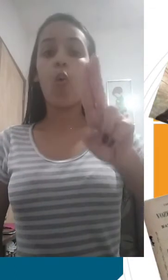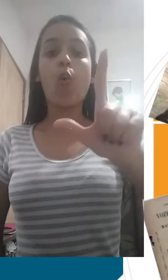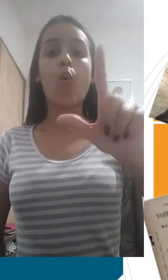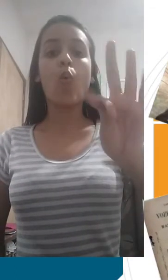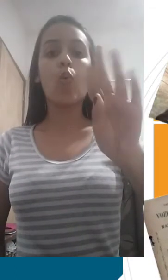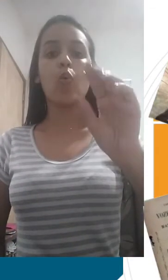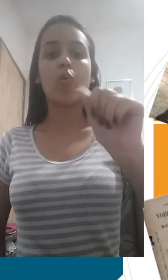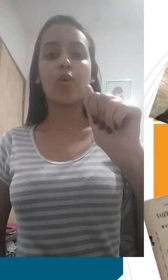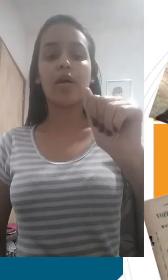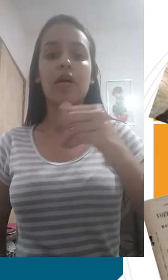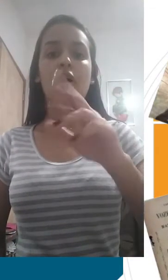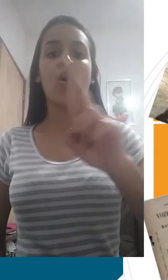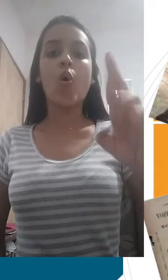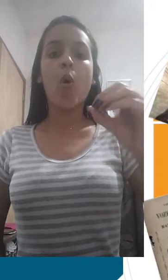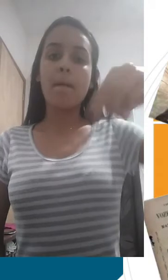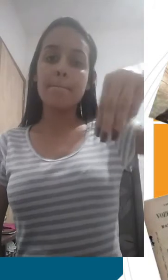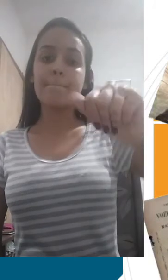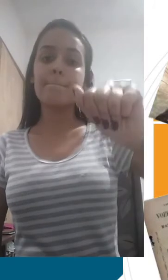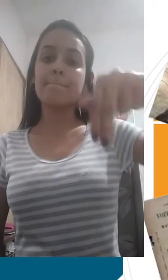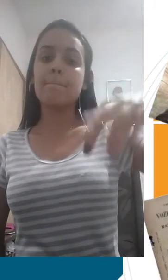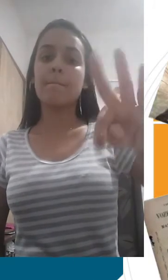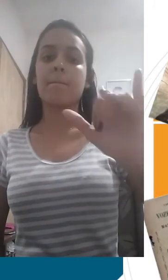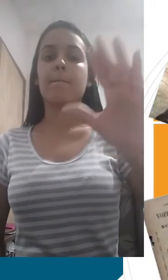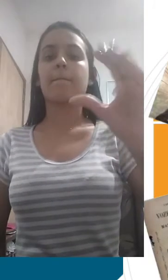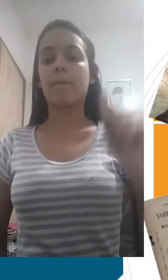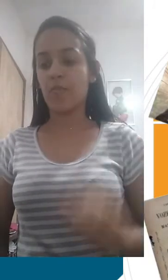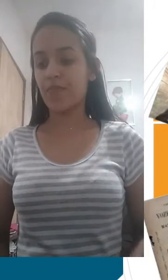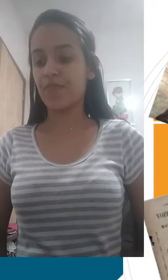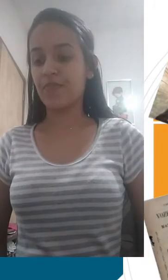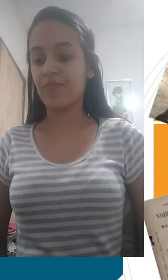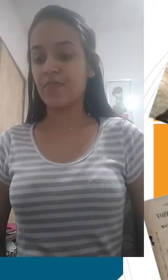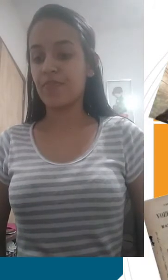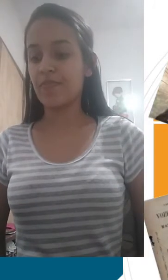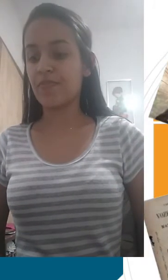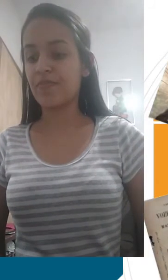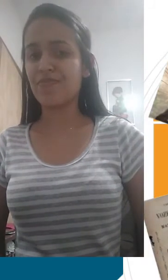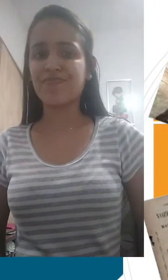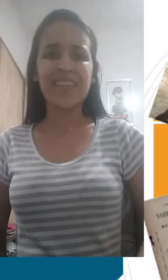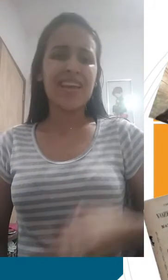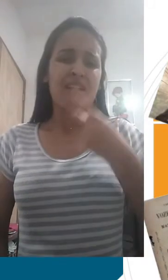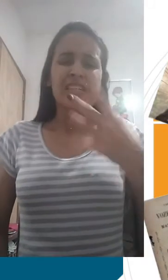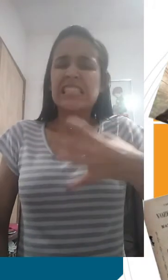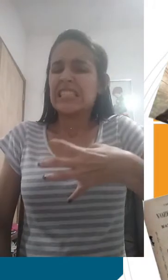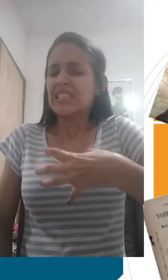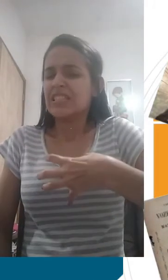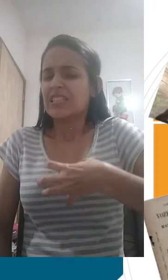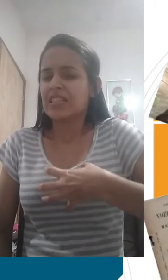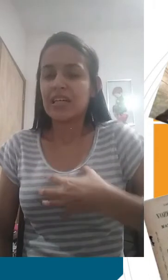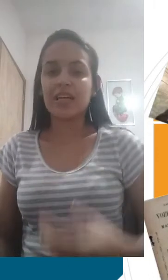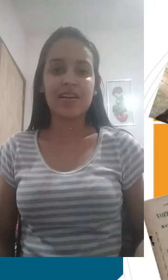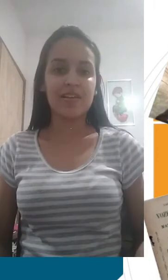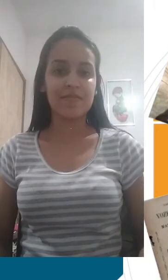intenso sentimentalismo e uma perspectiva bastante egocêntrica acerca da vida. Nas